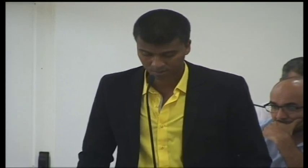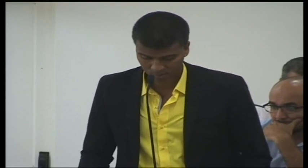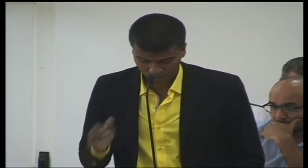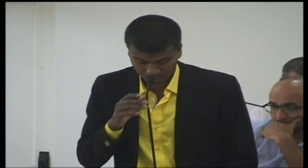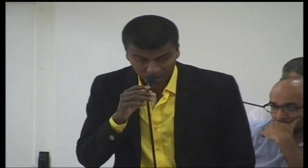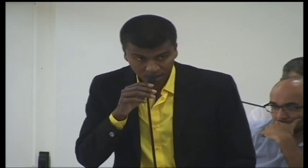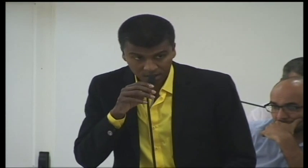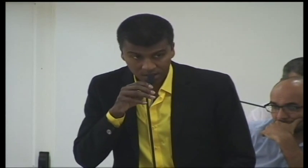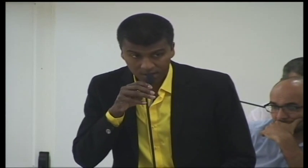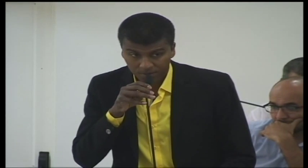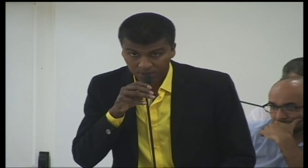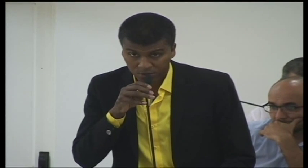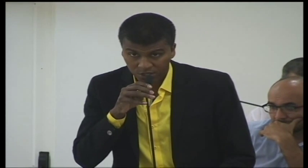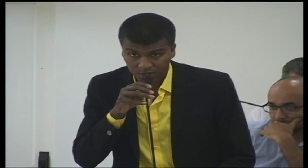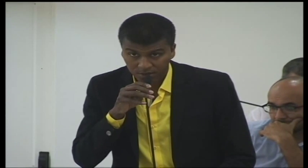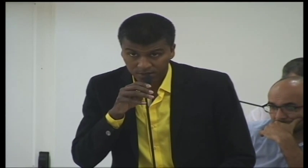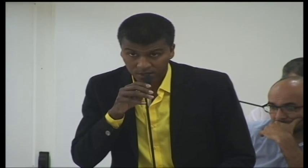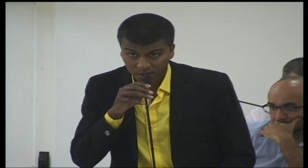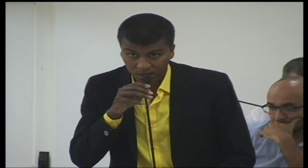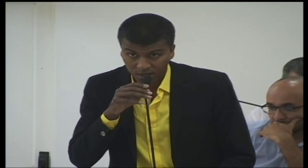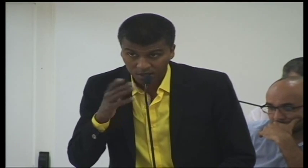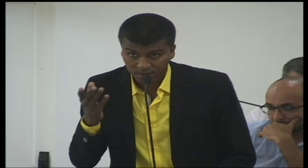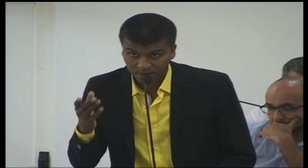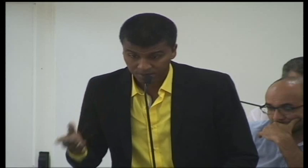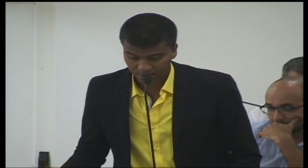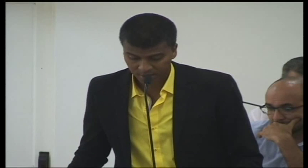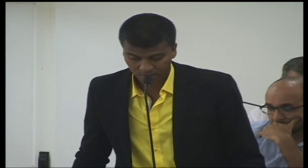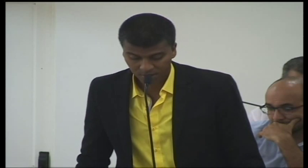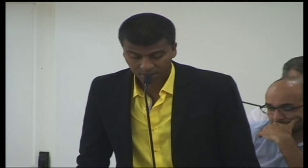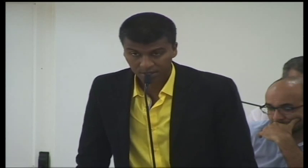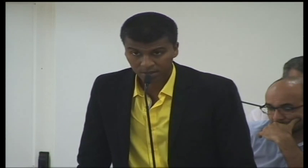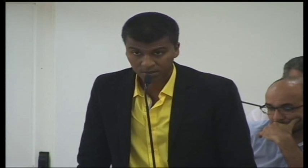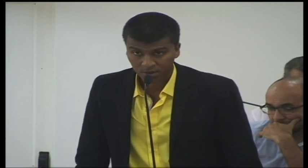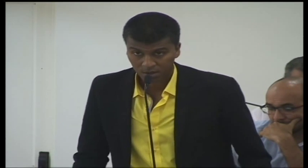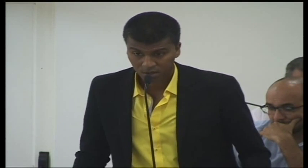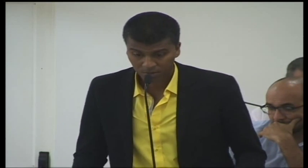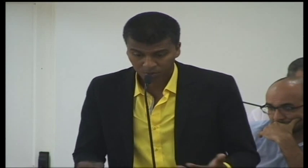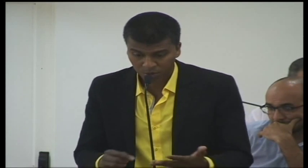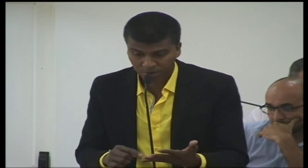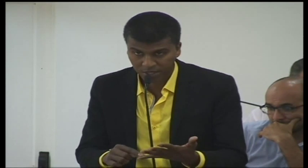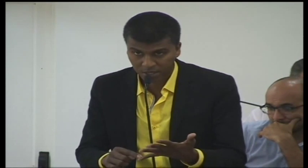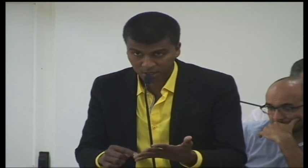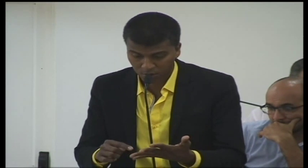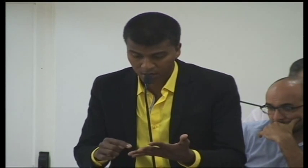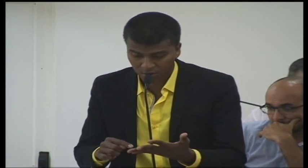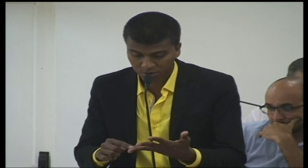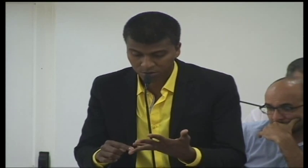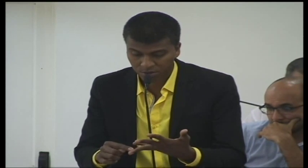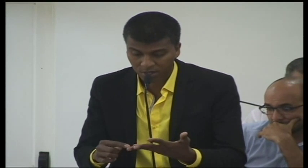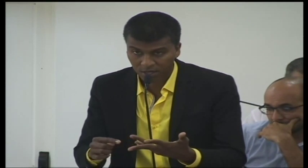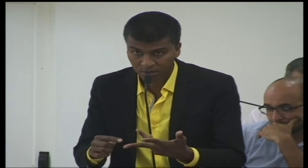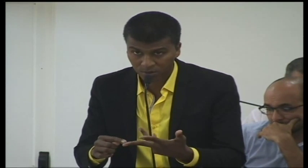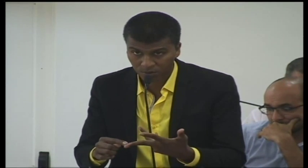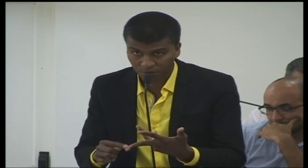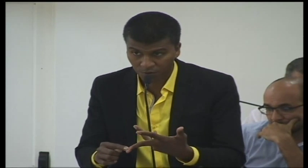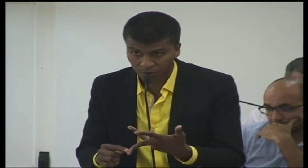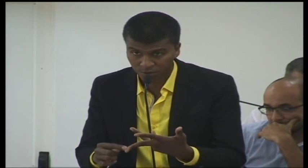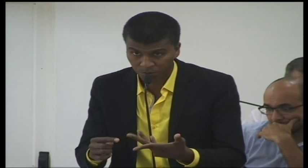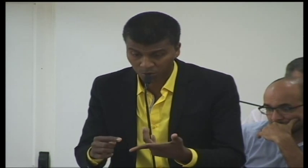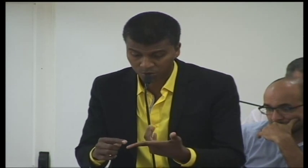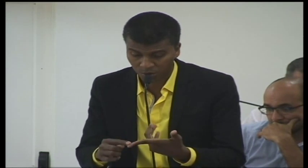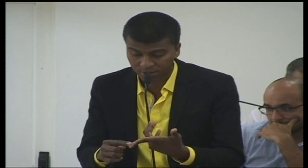requerimento. Pelo dinheiro que as empresas estão ganhando, dá para pôr banheiro,